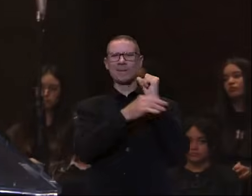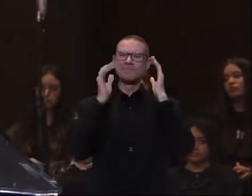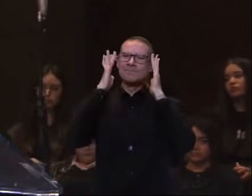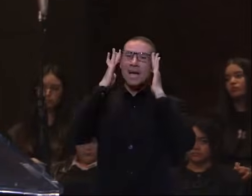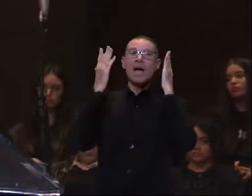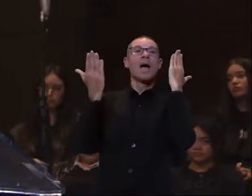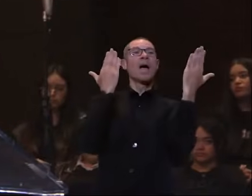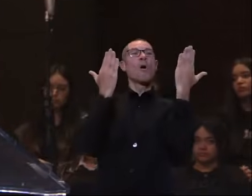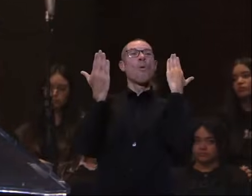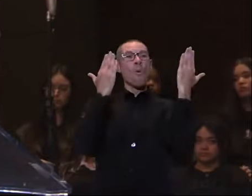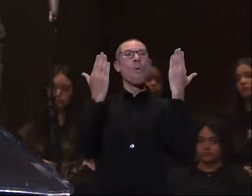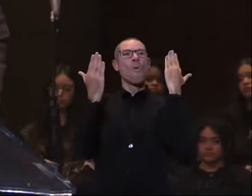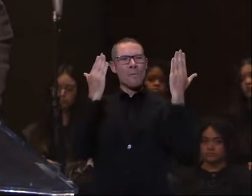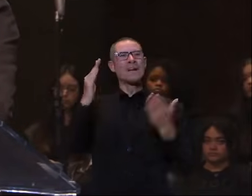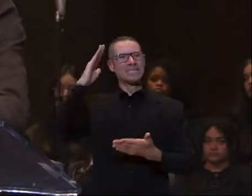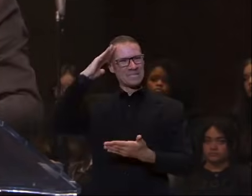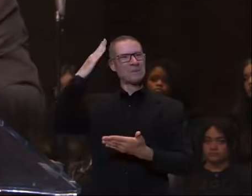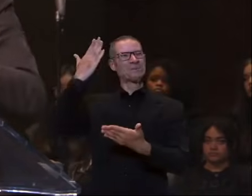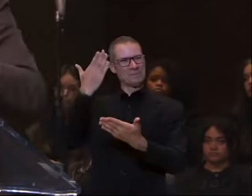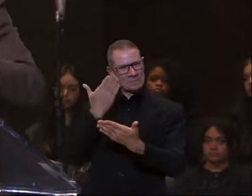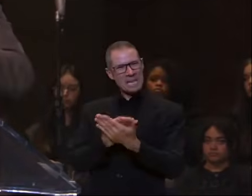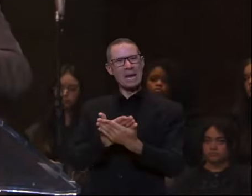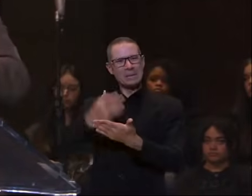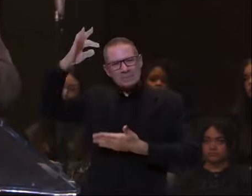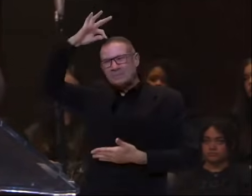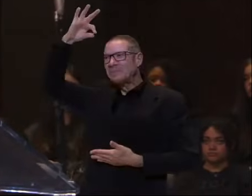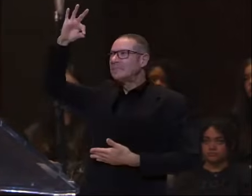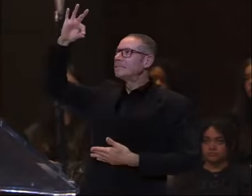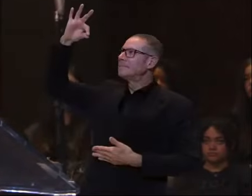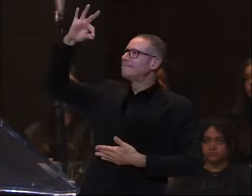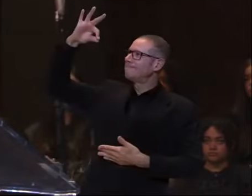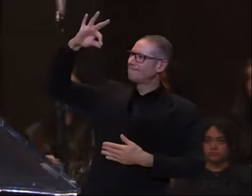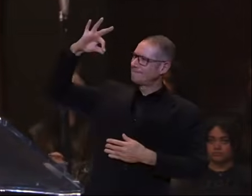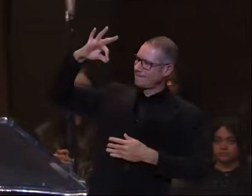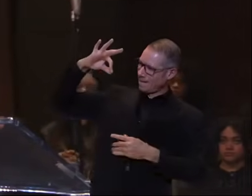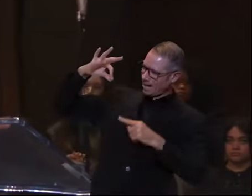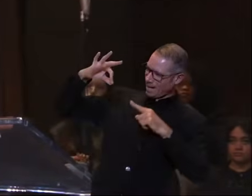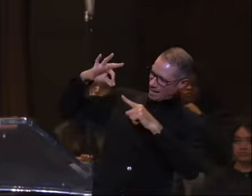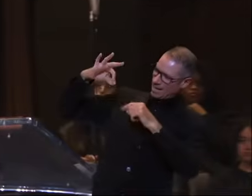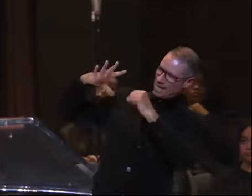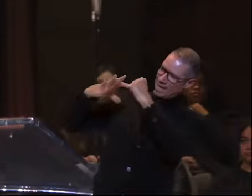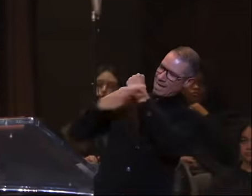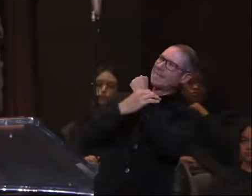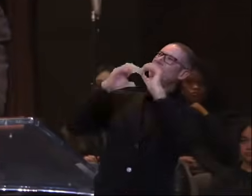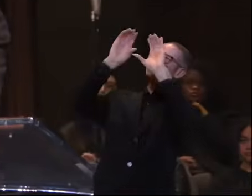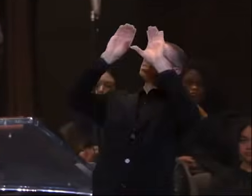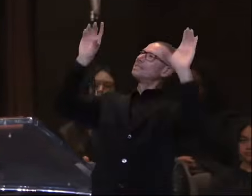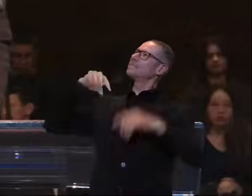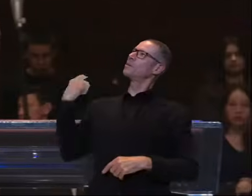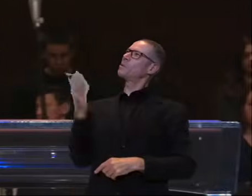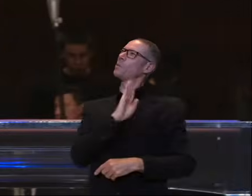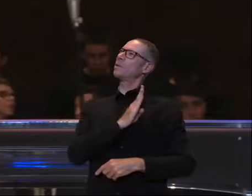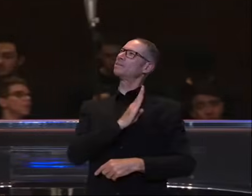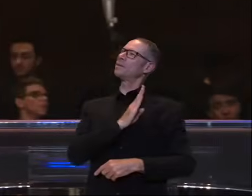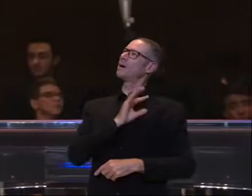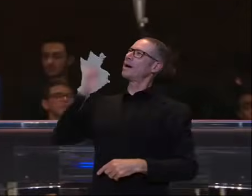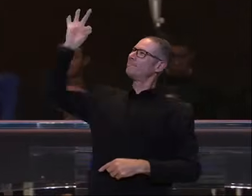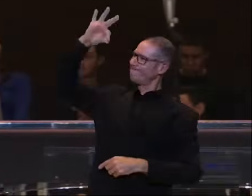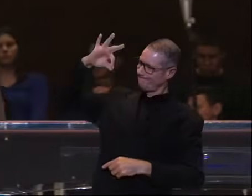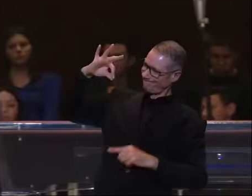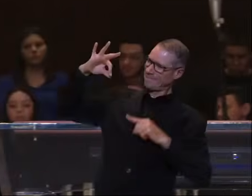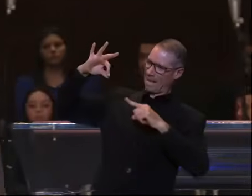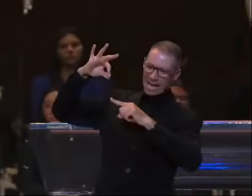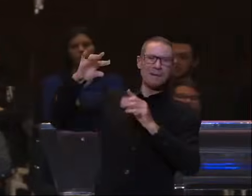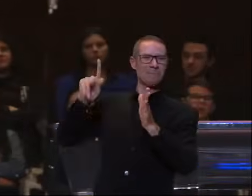Sabe, eu creio que o Espírito é a garantia do céu no nosso coração, Ele é o penhor da nossa herança.